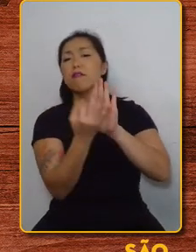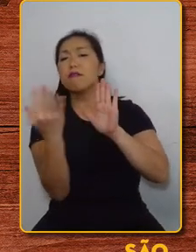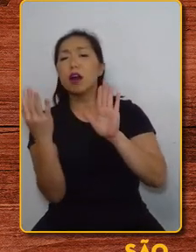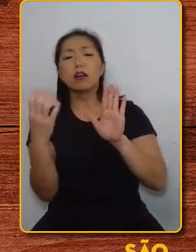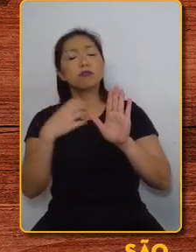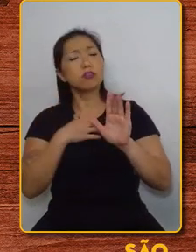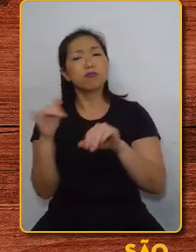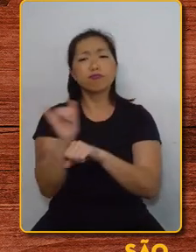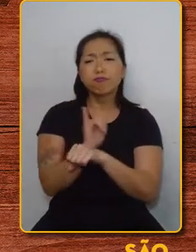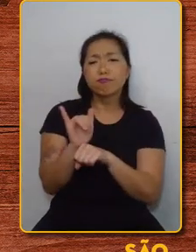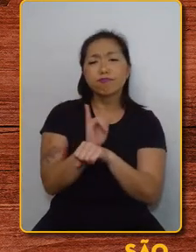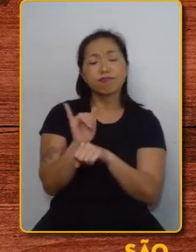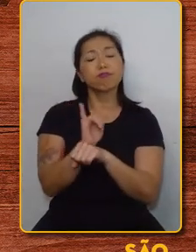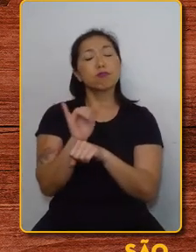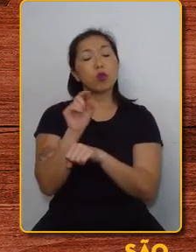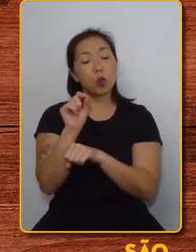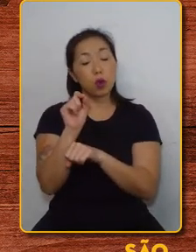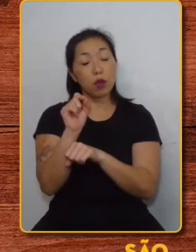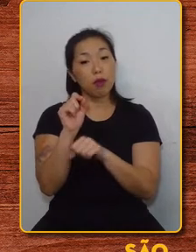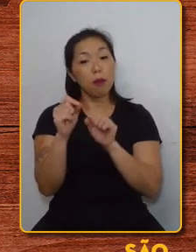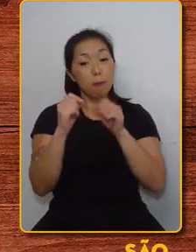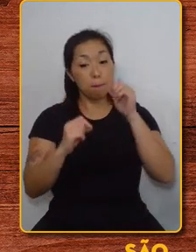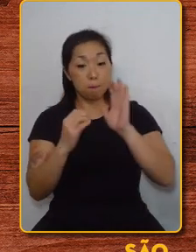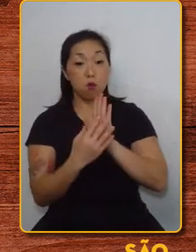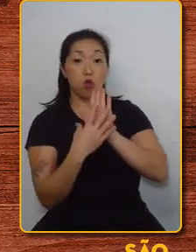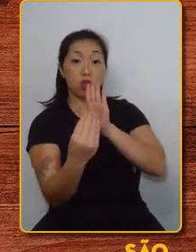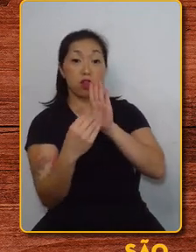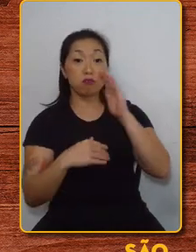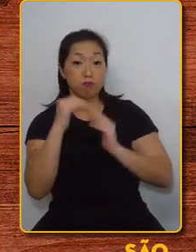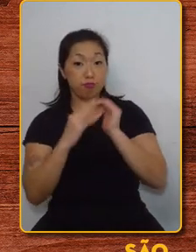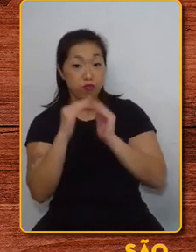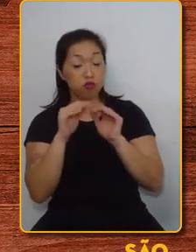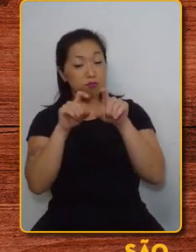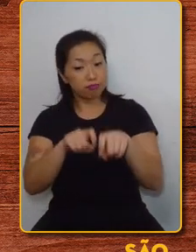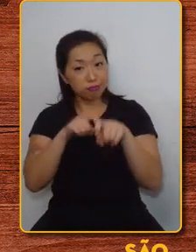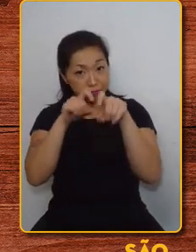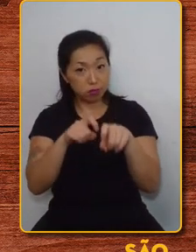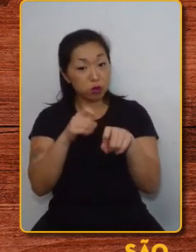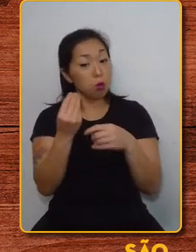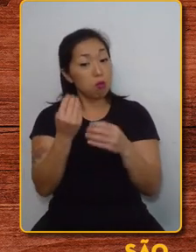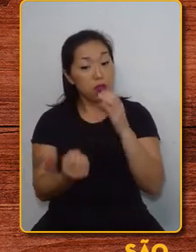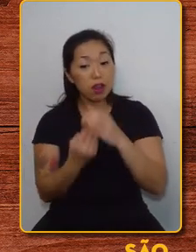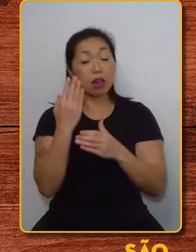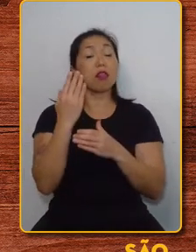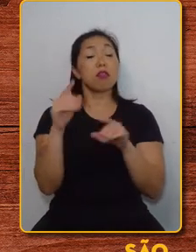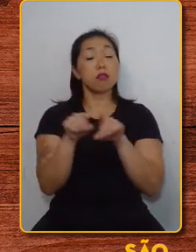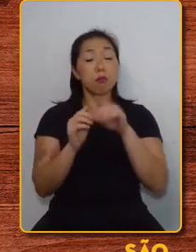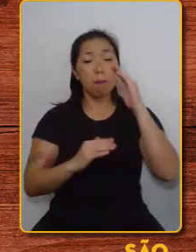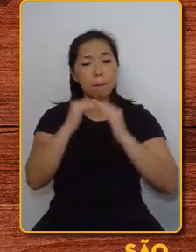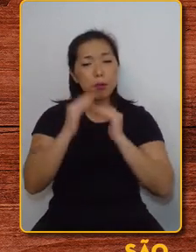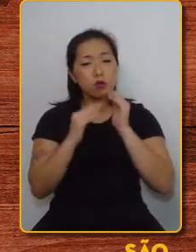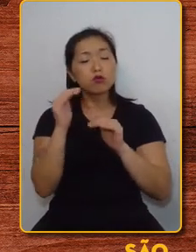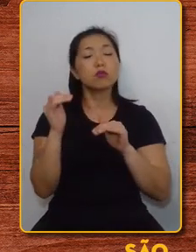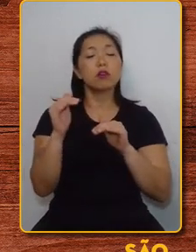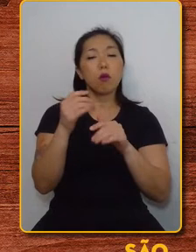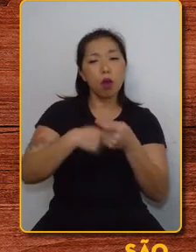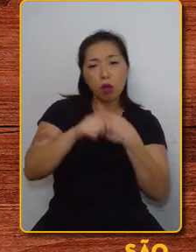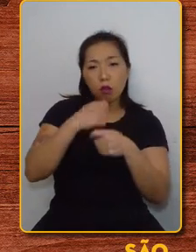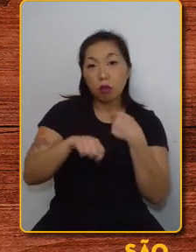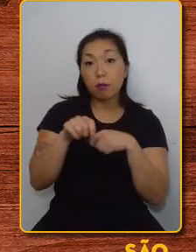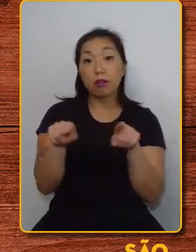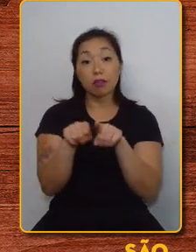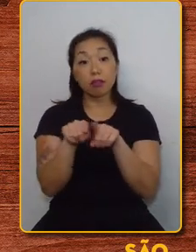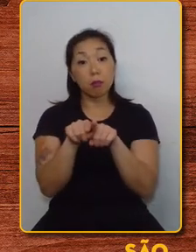modelo de produção agrícola cria e movimenta a cultura, a produção econômica, as relações sociais, inclusive